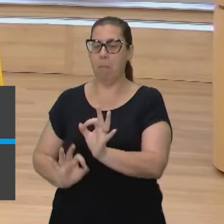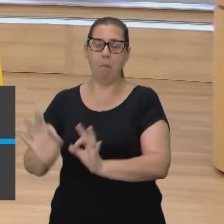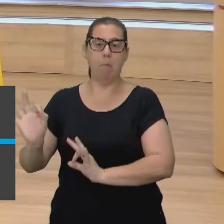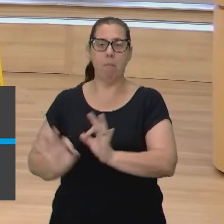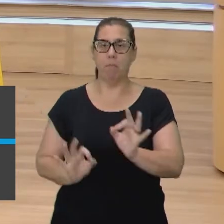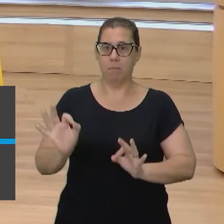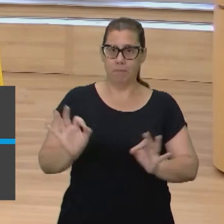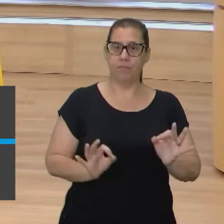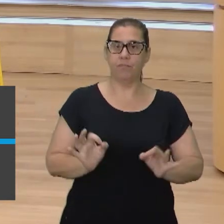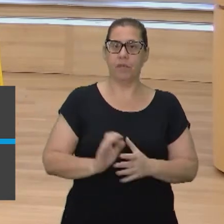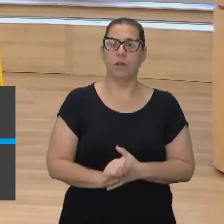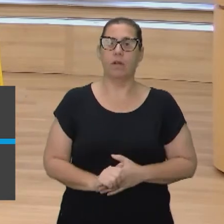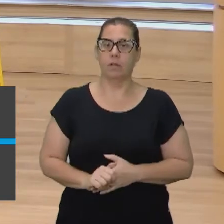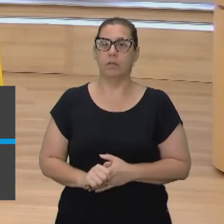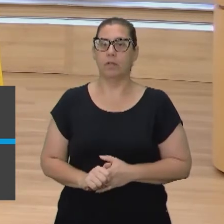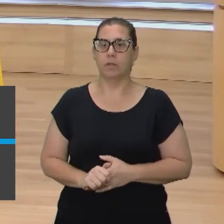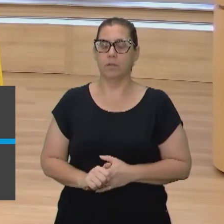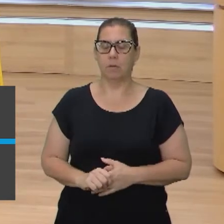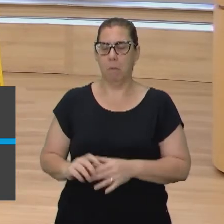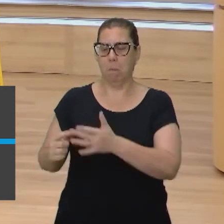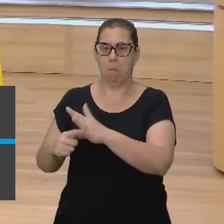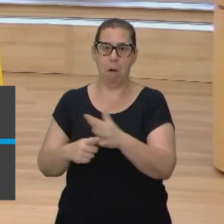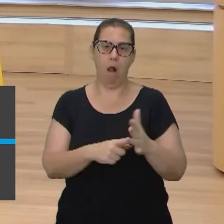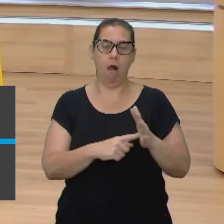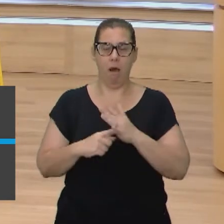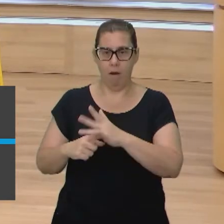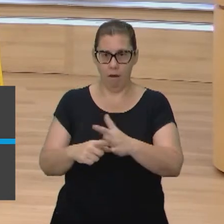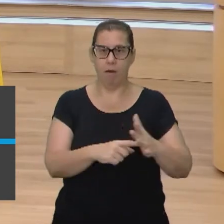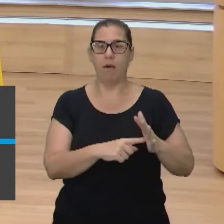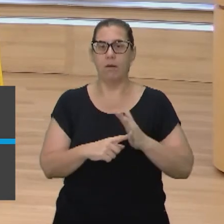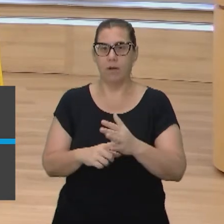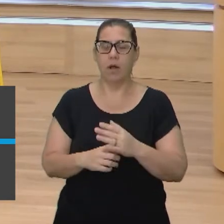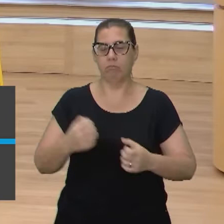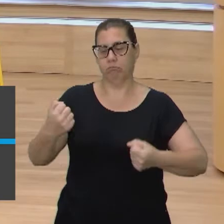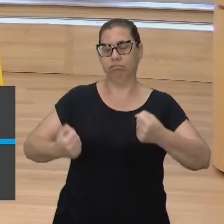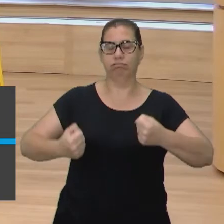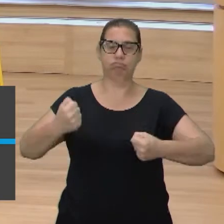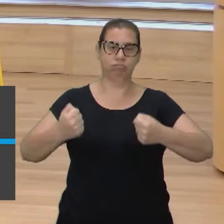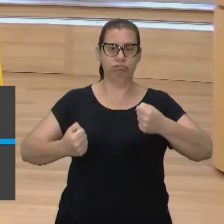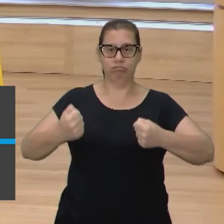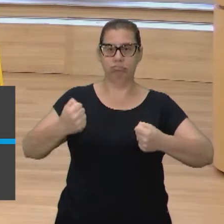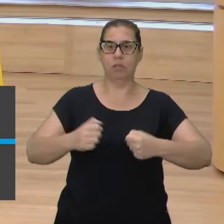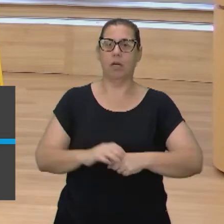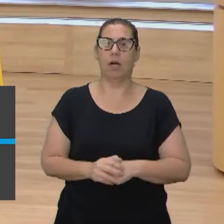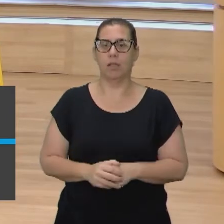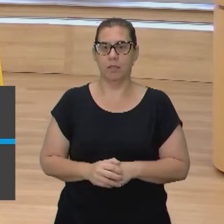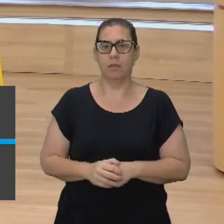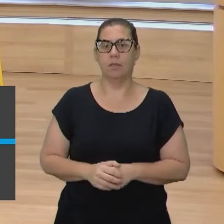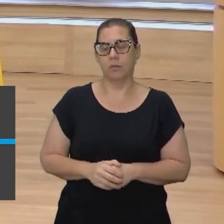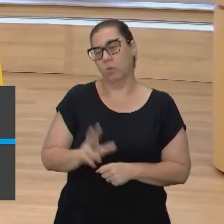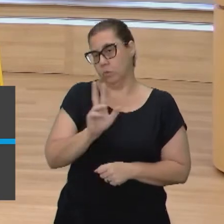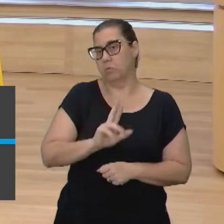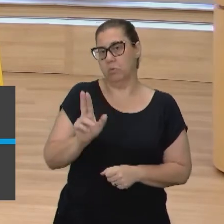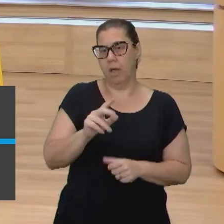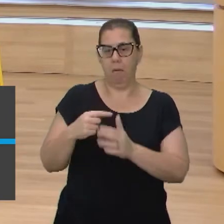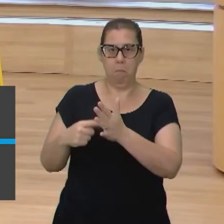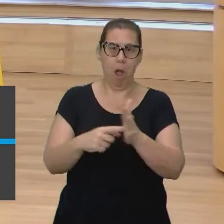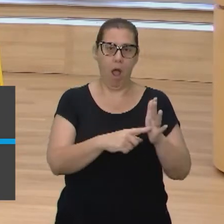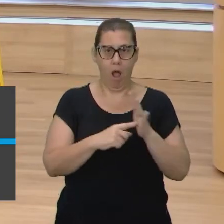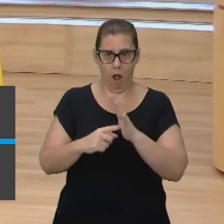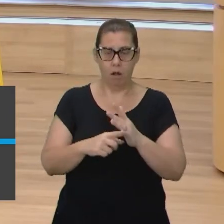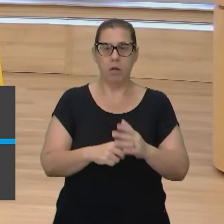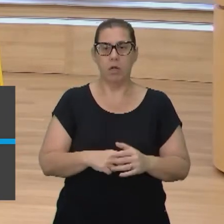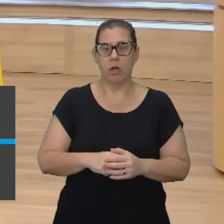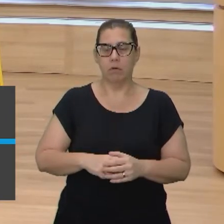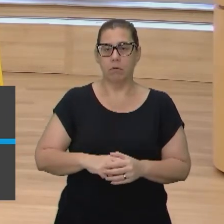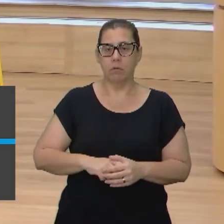ali as máquinas, né, no caso, os carros apoiados em máquinas também. Então, a função deles é